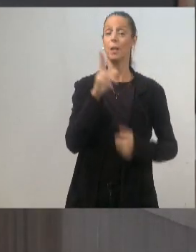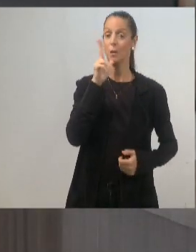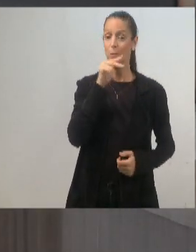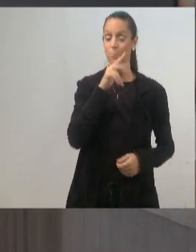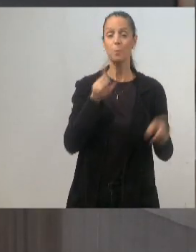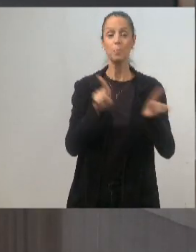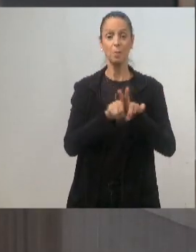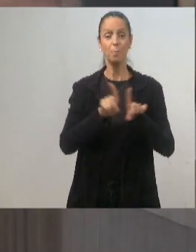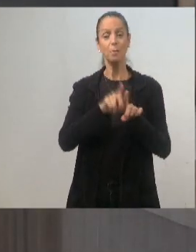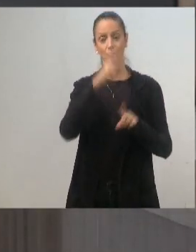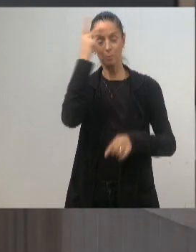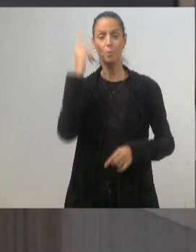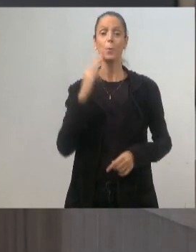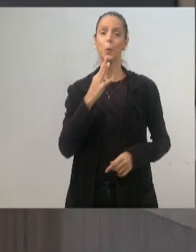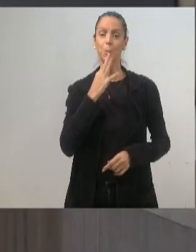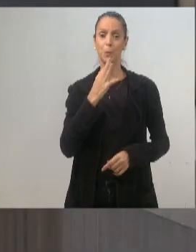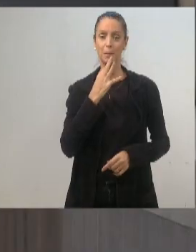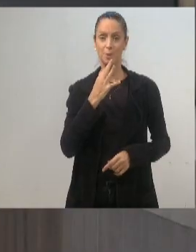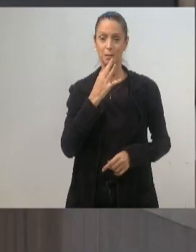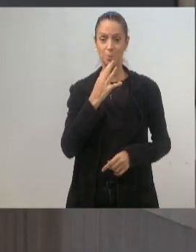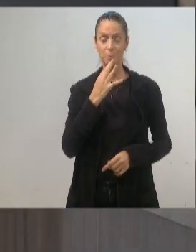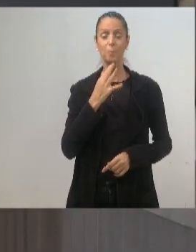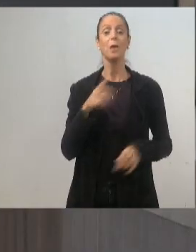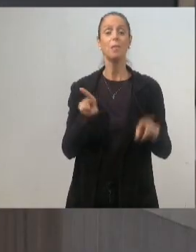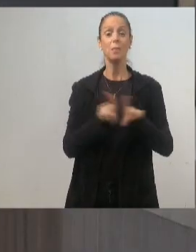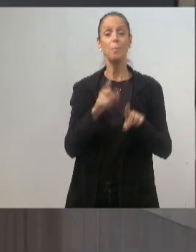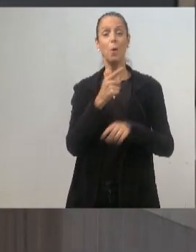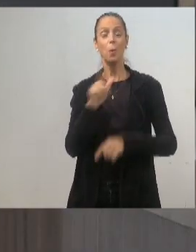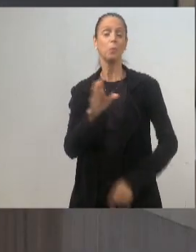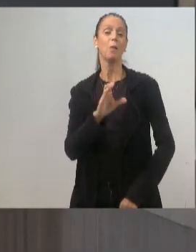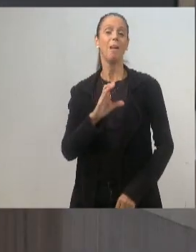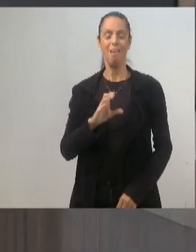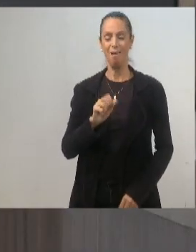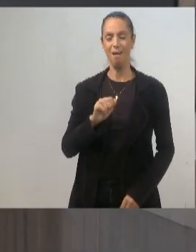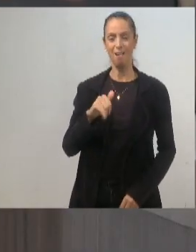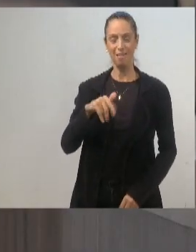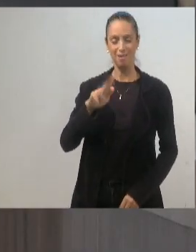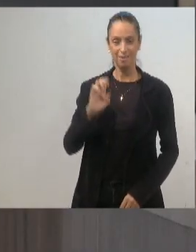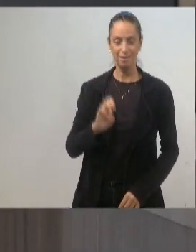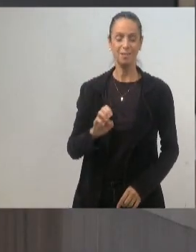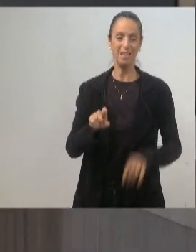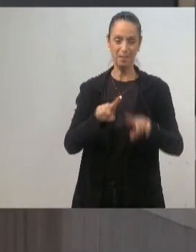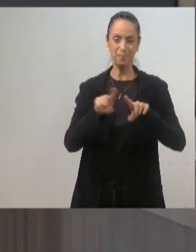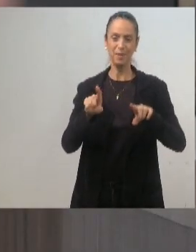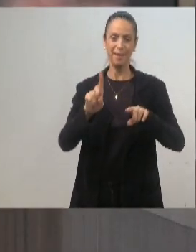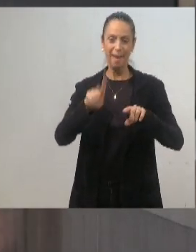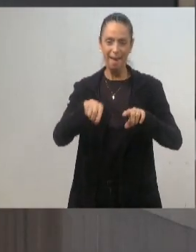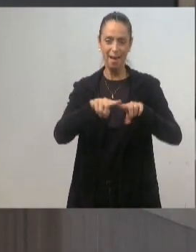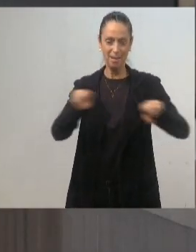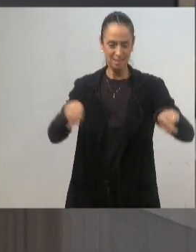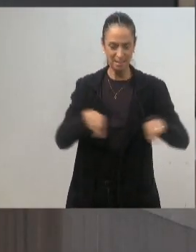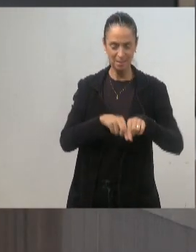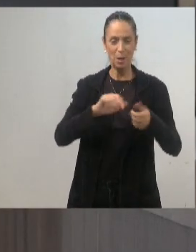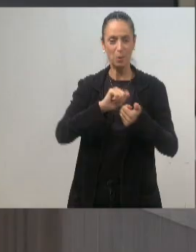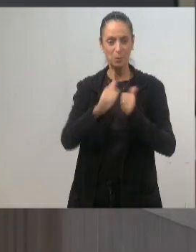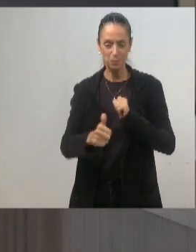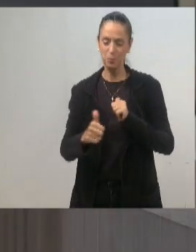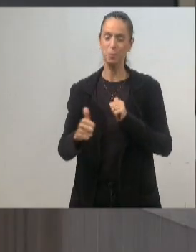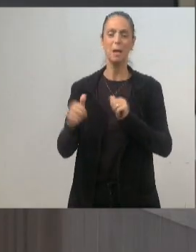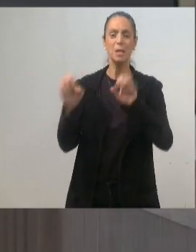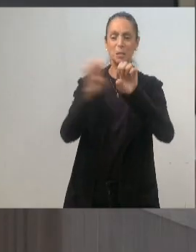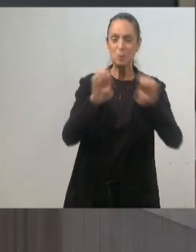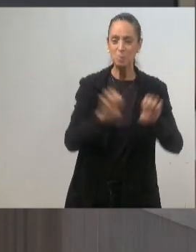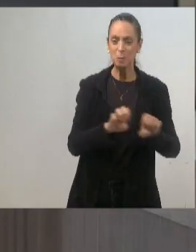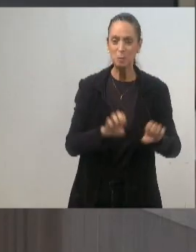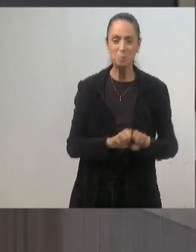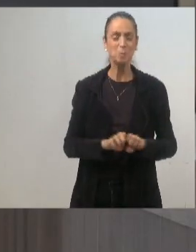têm conhecimento disso, e tantas outras situações, lá no Caique da Velha Grande, aquela situação da quadra e tantas outras estruturas lá, lamentáveis,